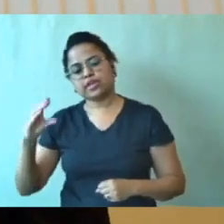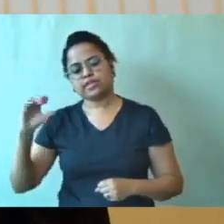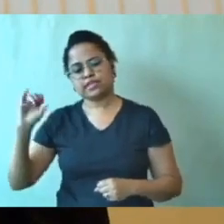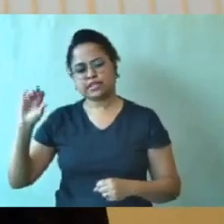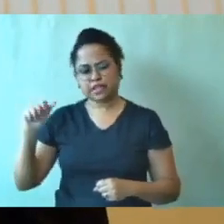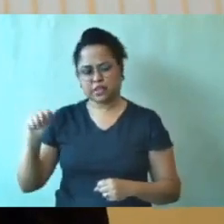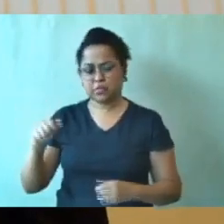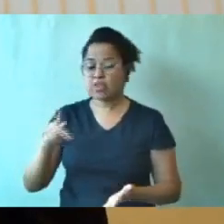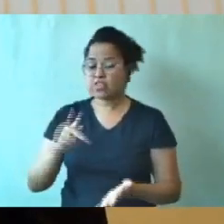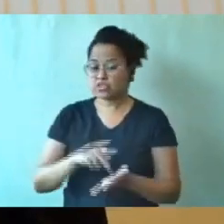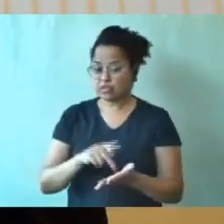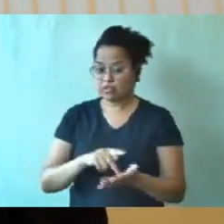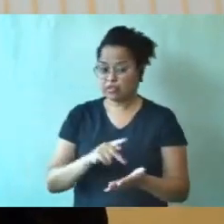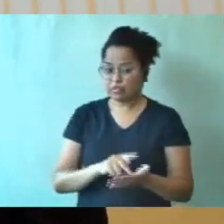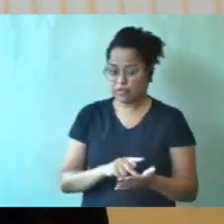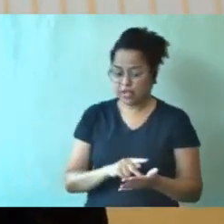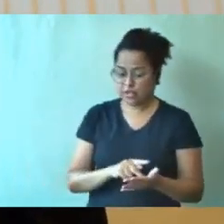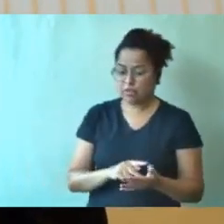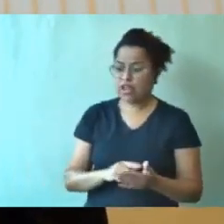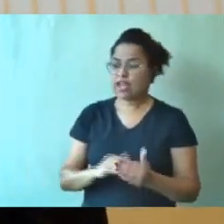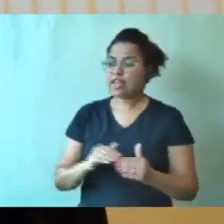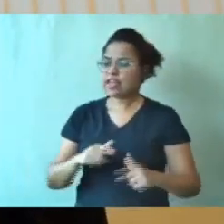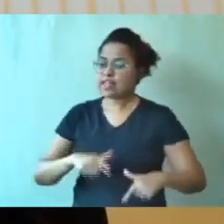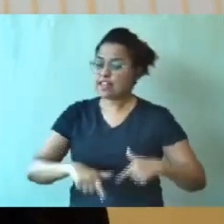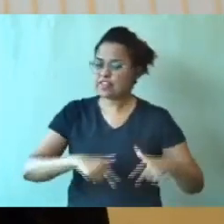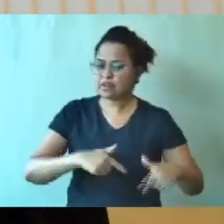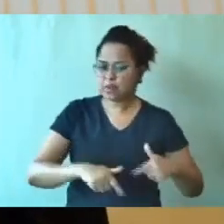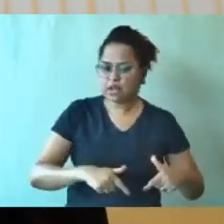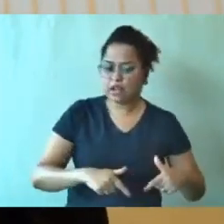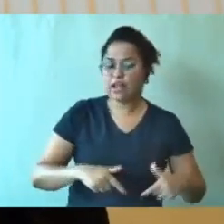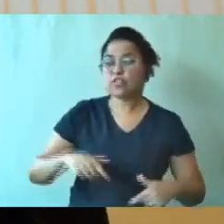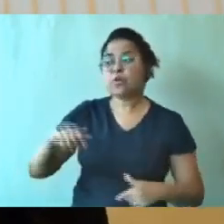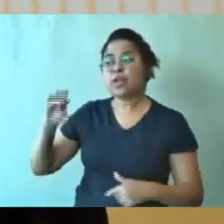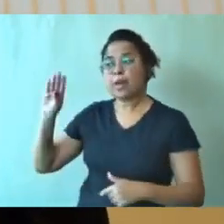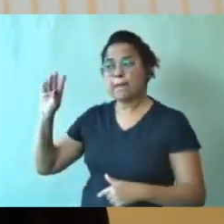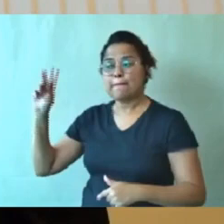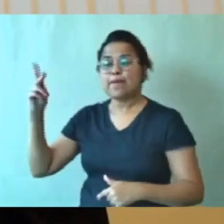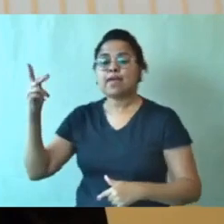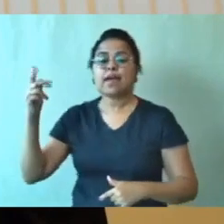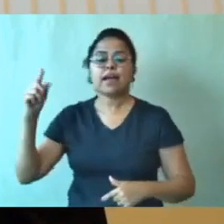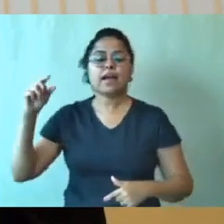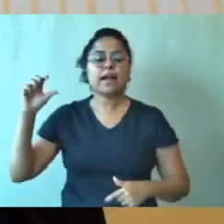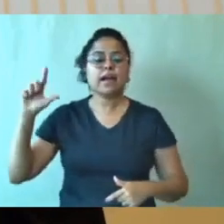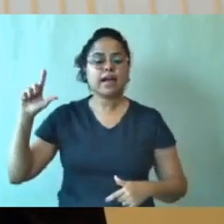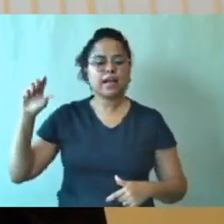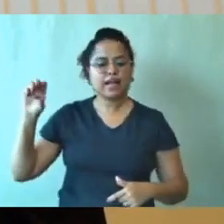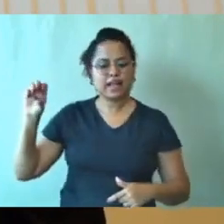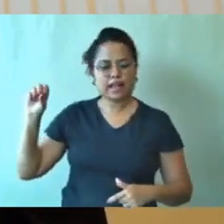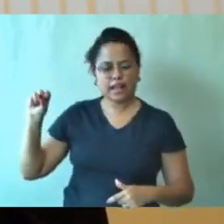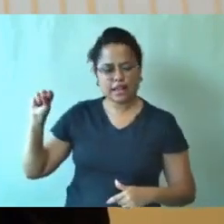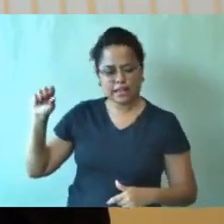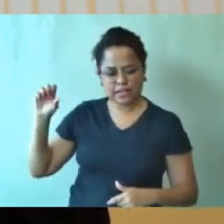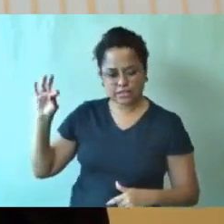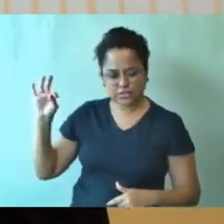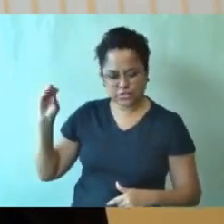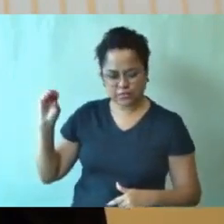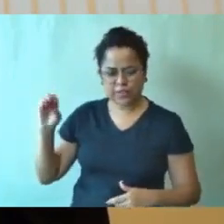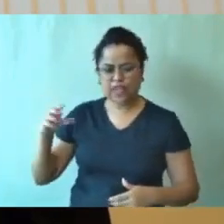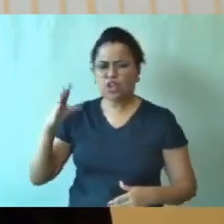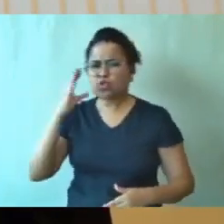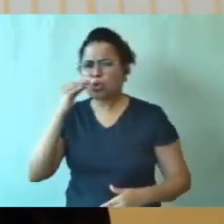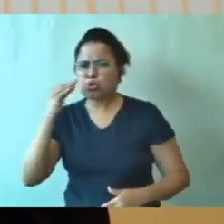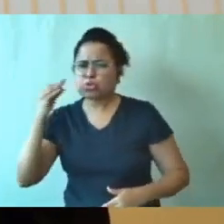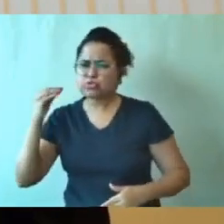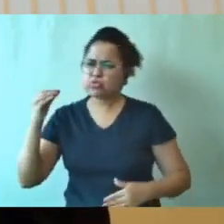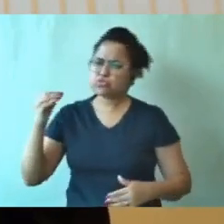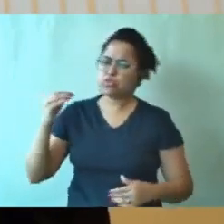operação, quem estava operando era a versão BH Leste. Transferiu todos os funcionários para o nome dela em 1º de janeiro, tá